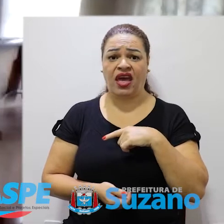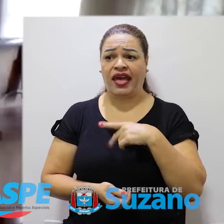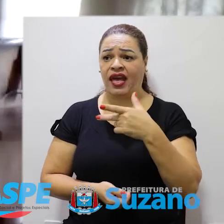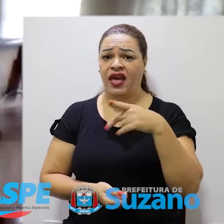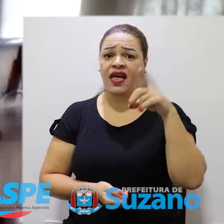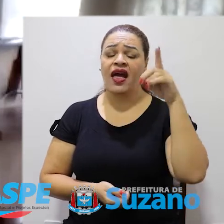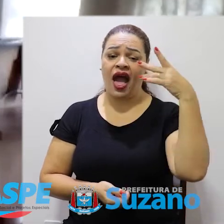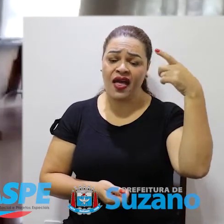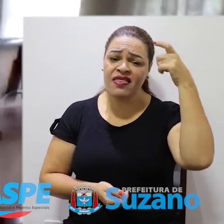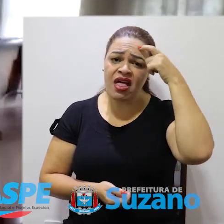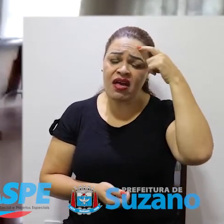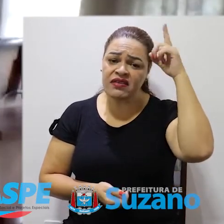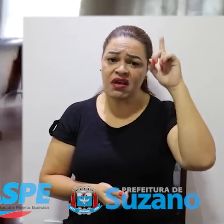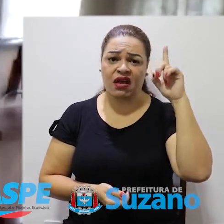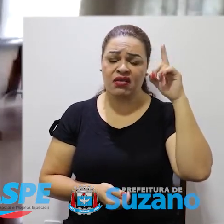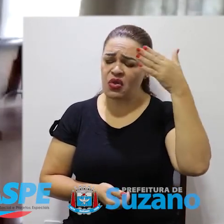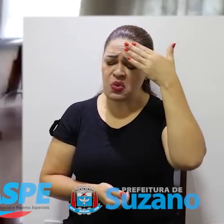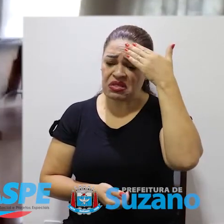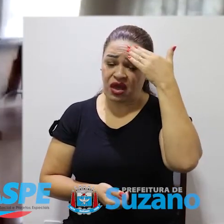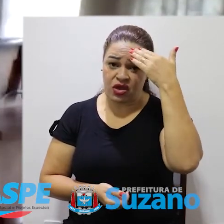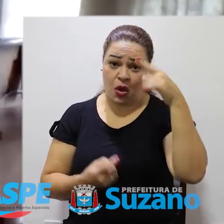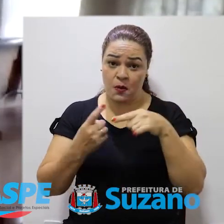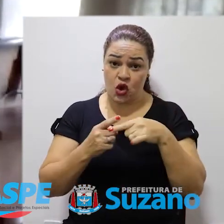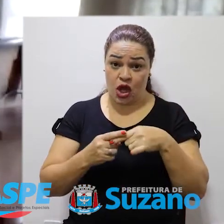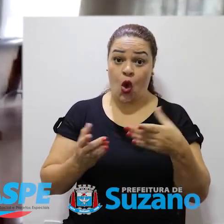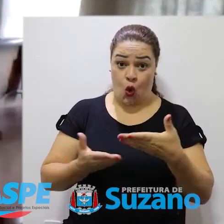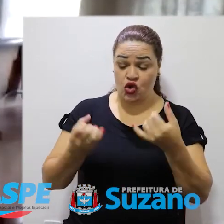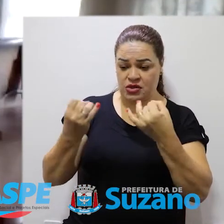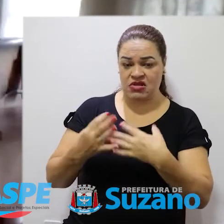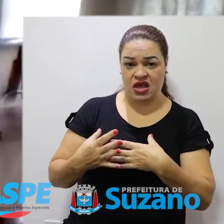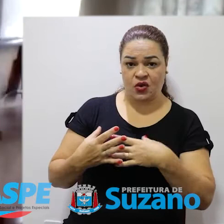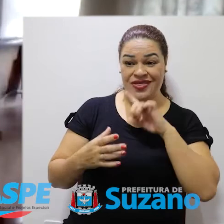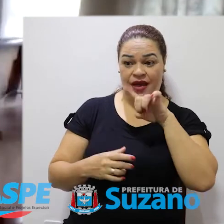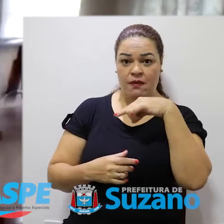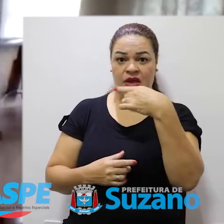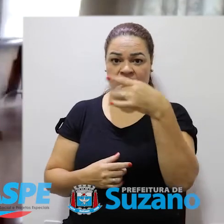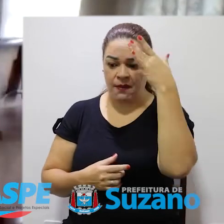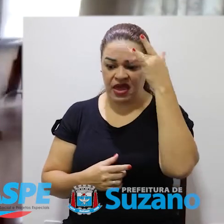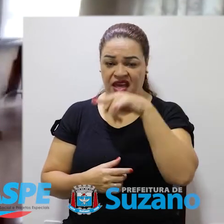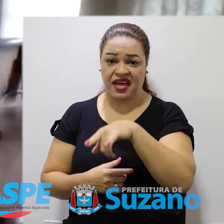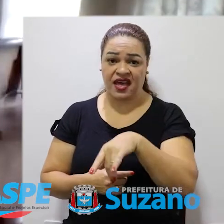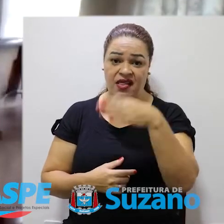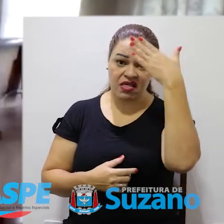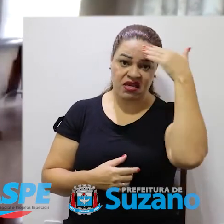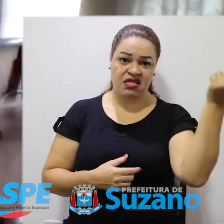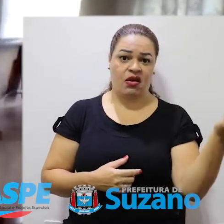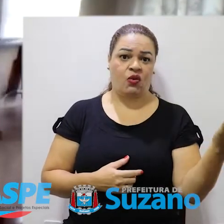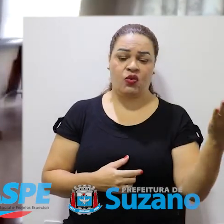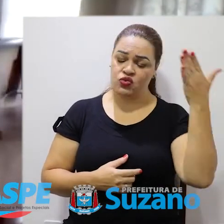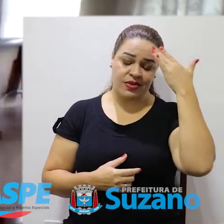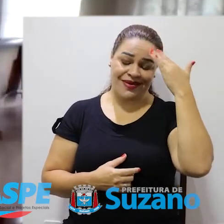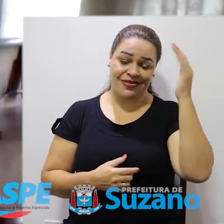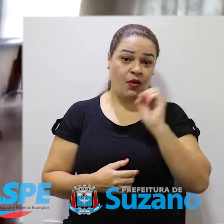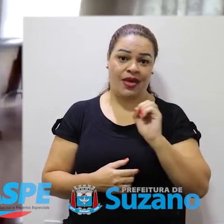uma coisa para ele, eu falo uma coisa para ele hoje, amanhã eu falo de novo e ele não entendeu. Não é que ele não entendeu,